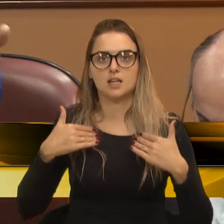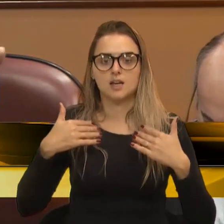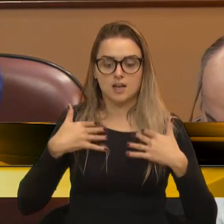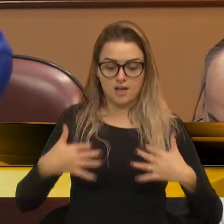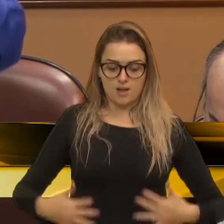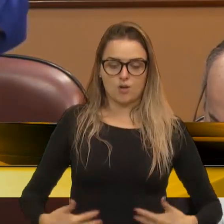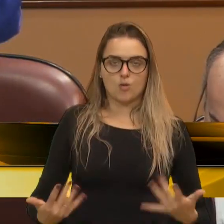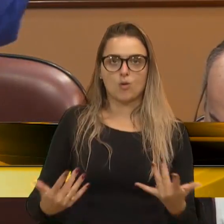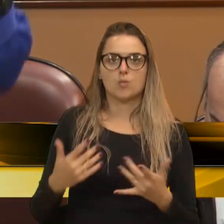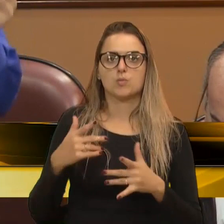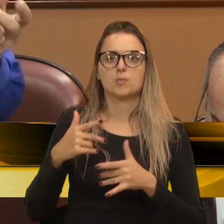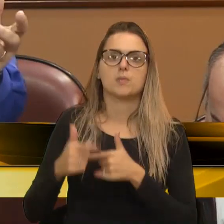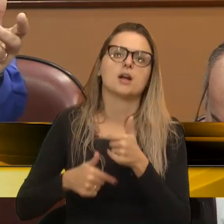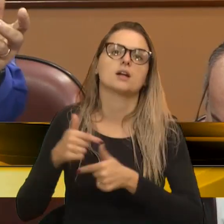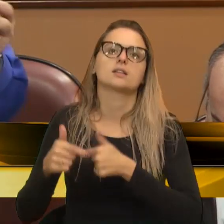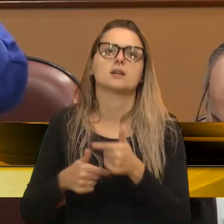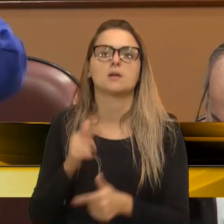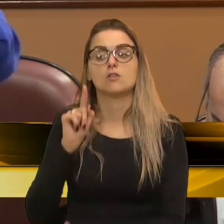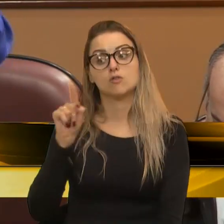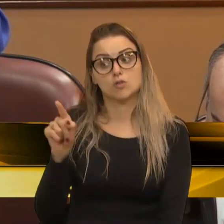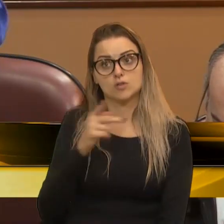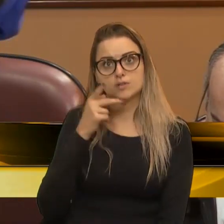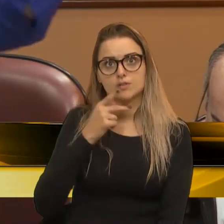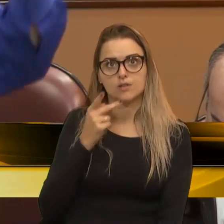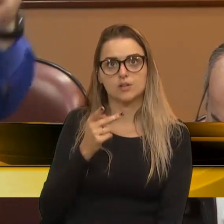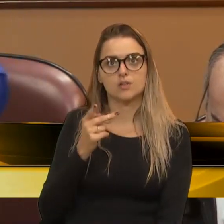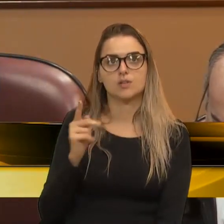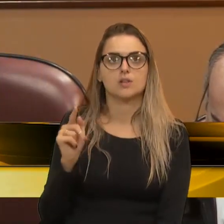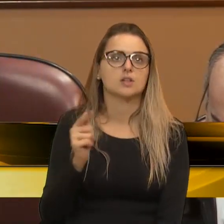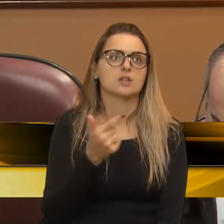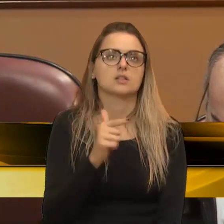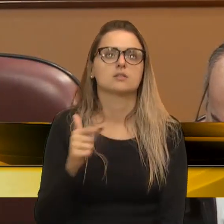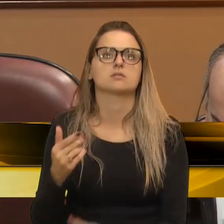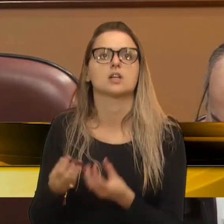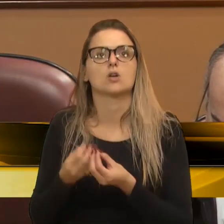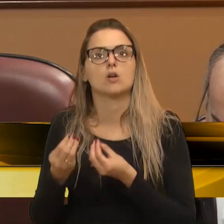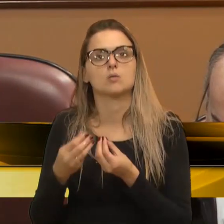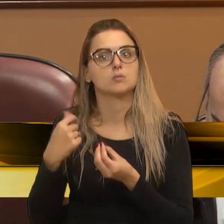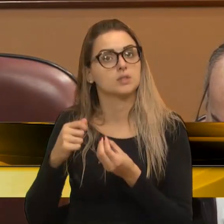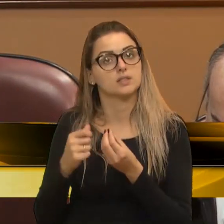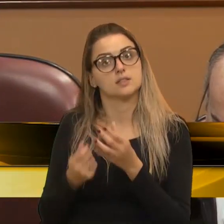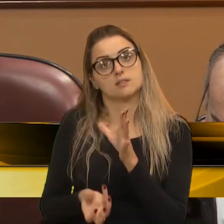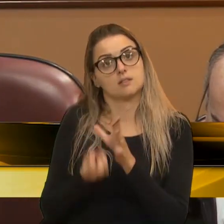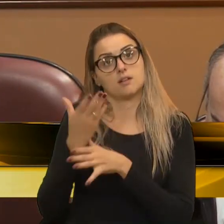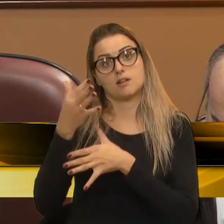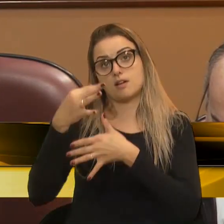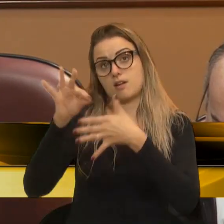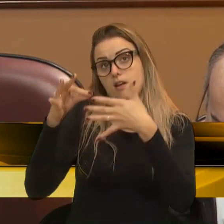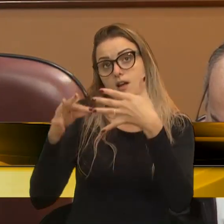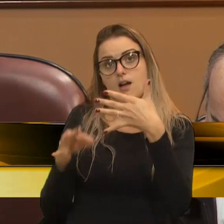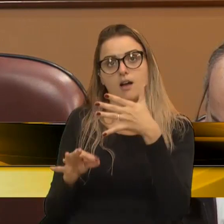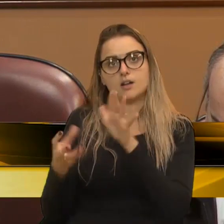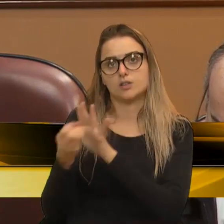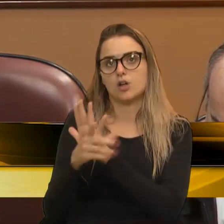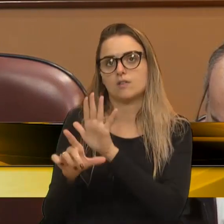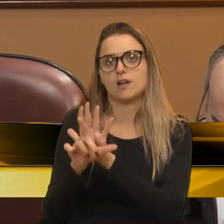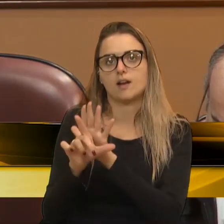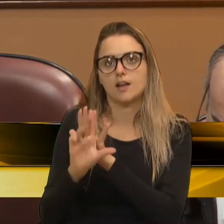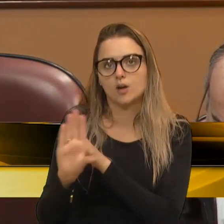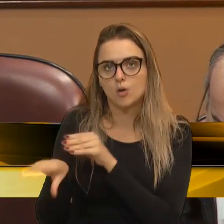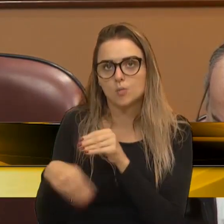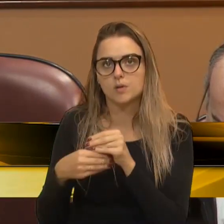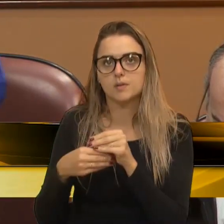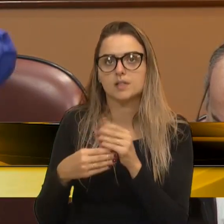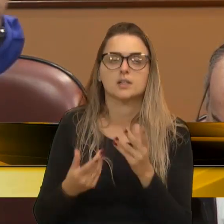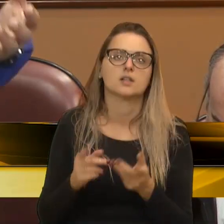produzir. Então, o senhor muito bem pontuou, talvez não tenha como, temos que criar critérios para que ele